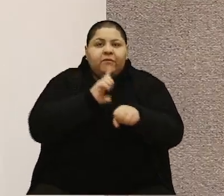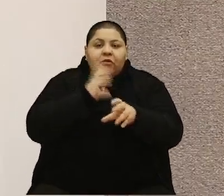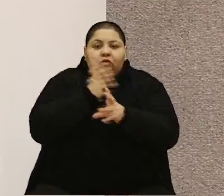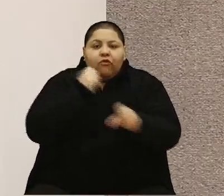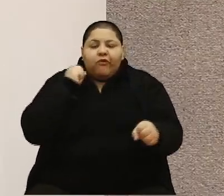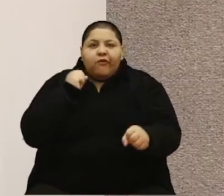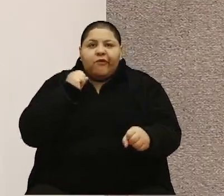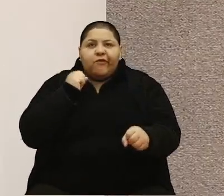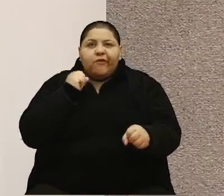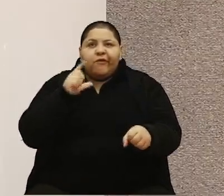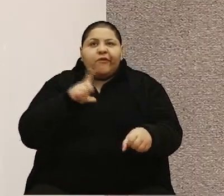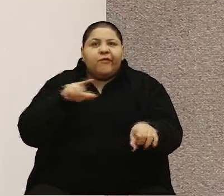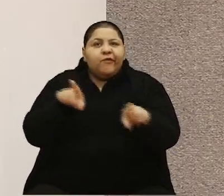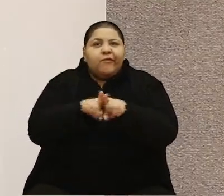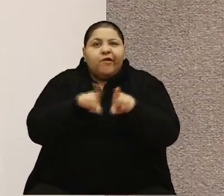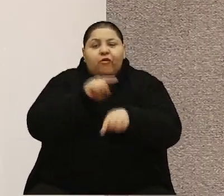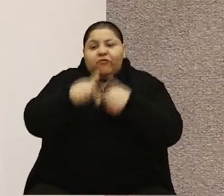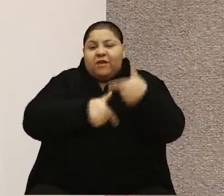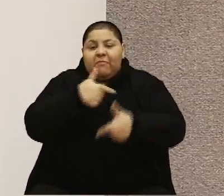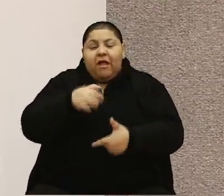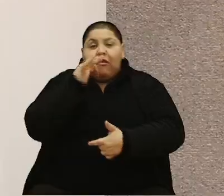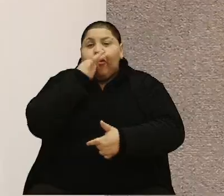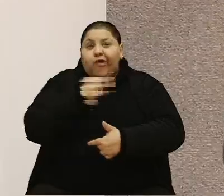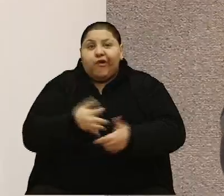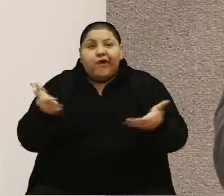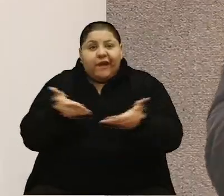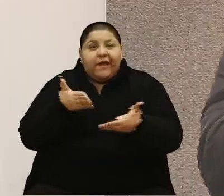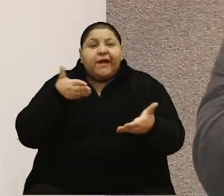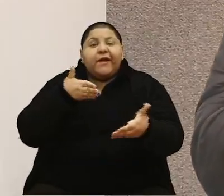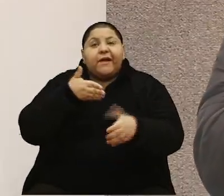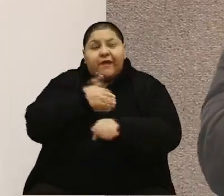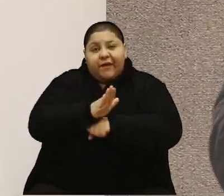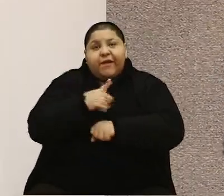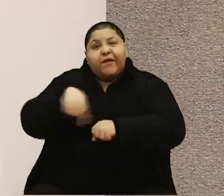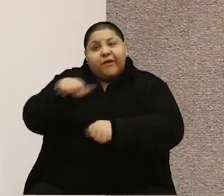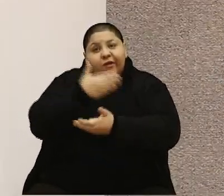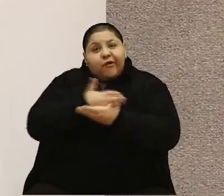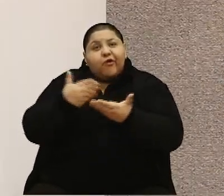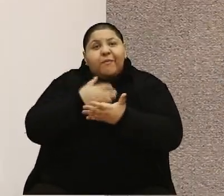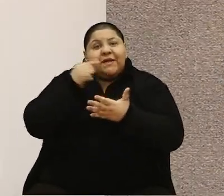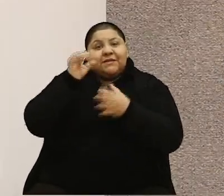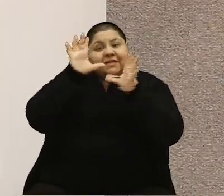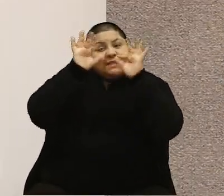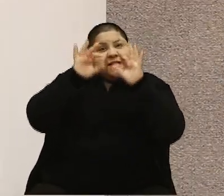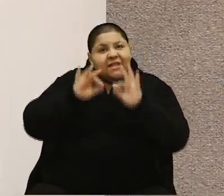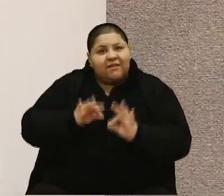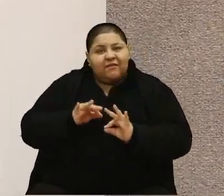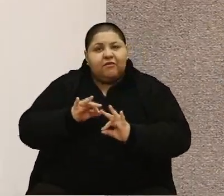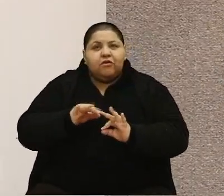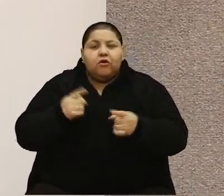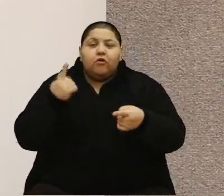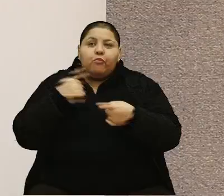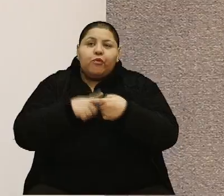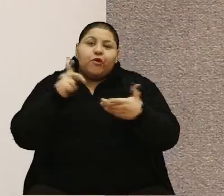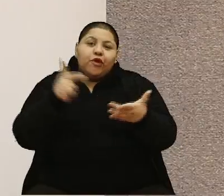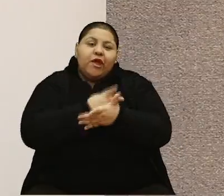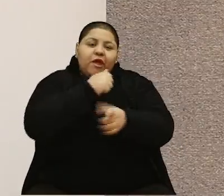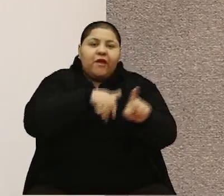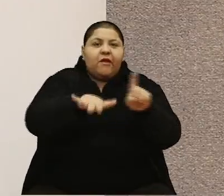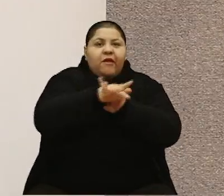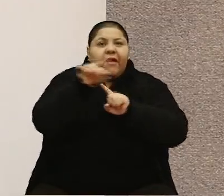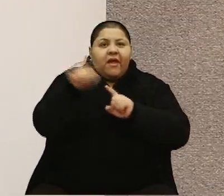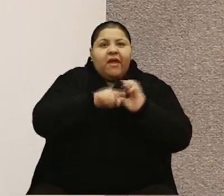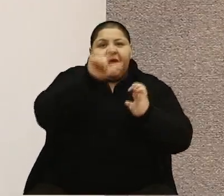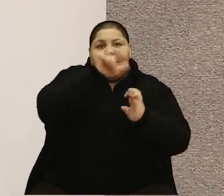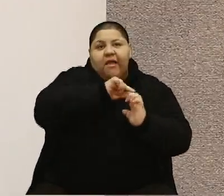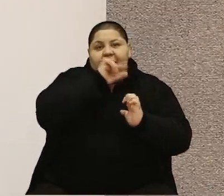ainda entrega um serviço de péssima qualidade. Então, aqui já aproveitando, né, para que a gente comece a pontuar as coisas, porque o vilão agora da sociedade é o empresário,